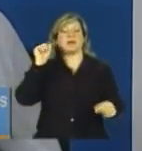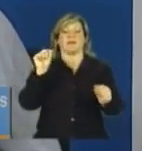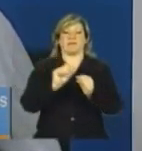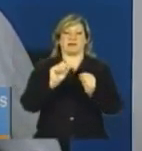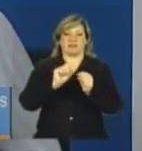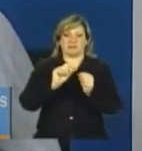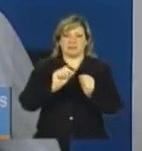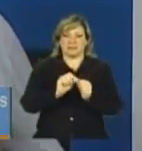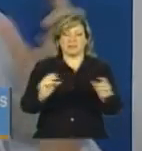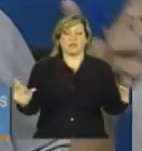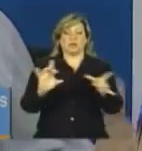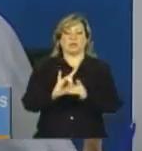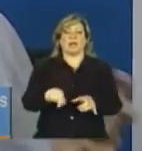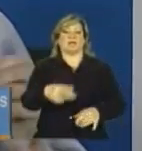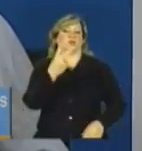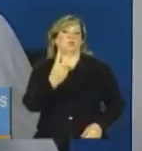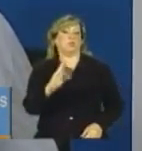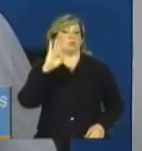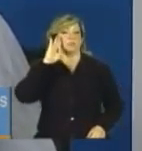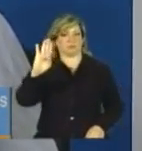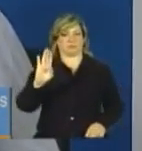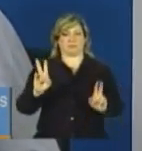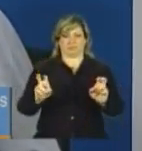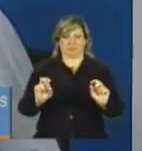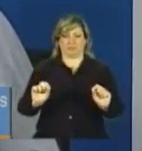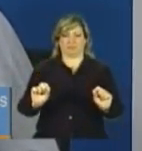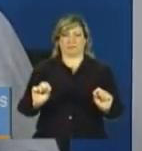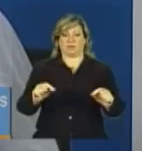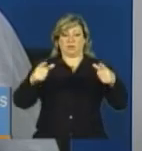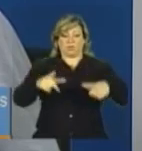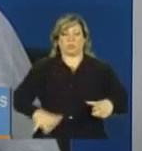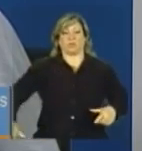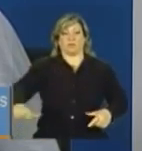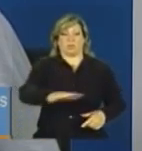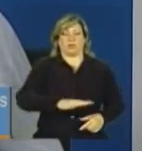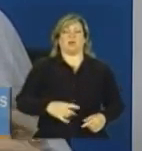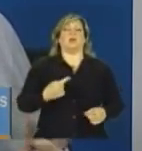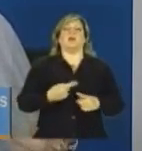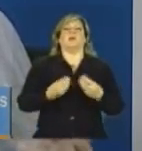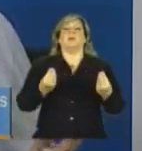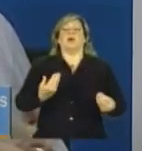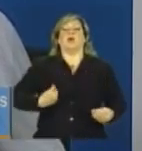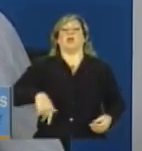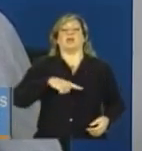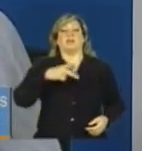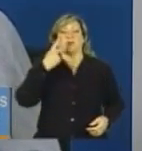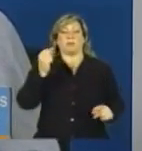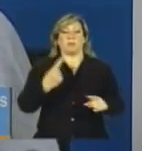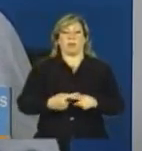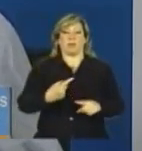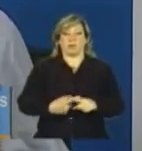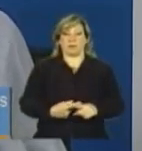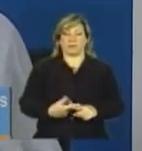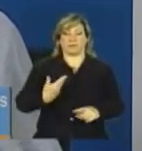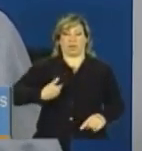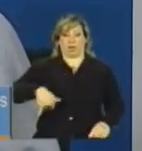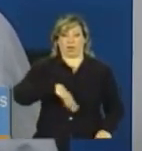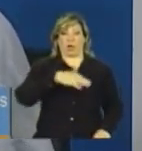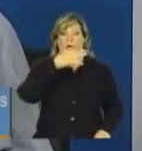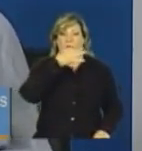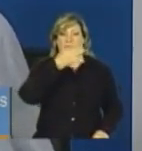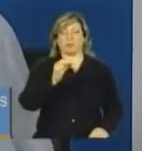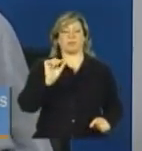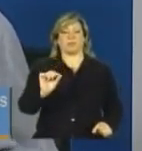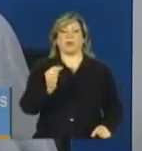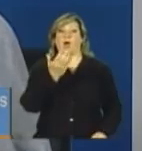ligar essas duas pontas, né, no âmbito local. Eh, porque nós estamos falando porque nosso nossa proposta é